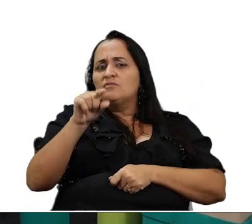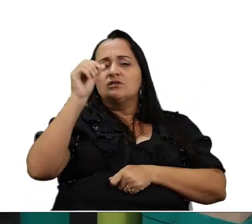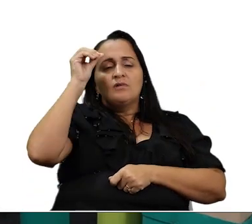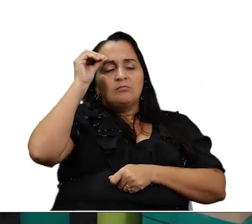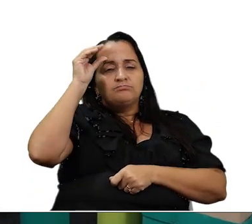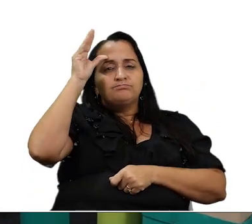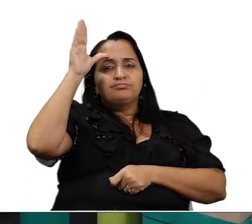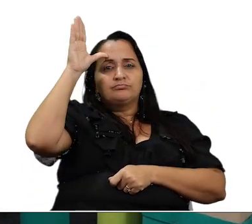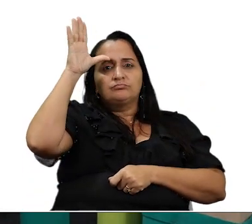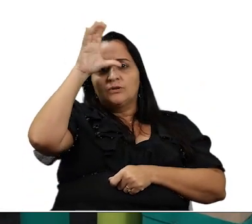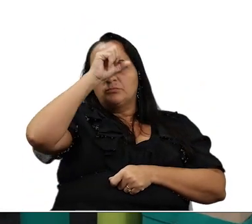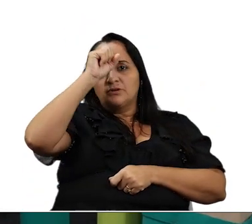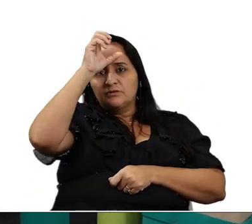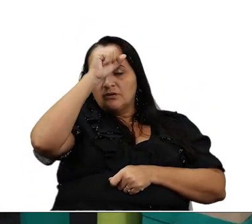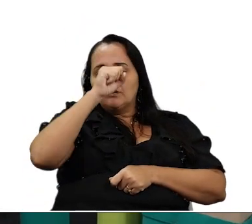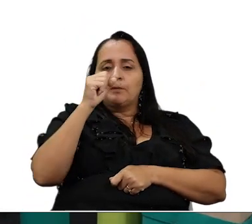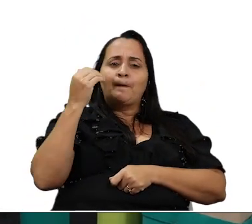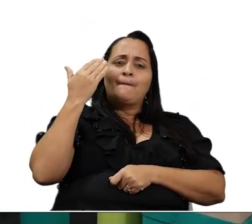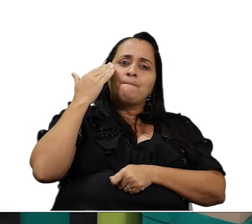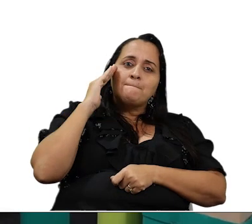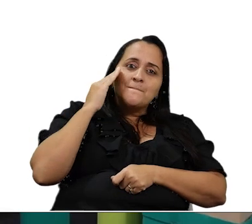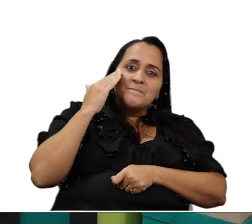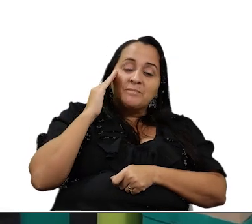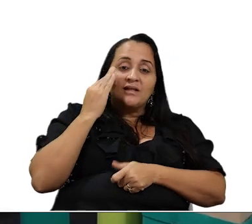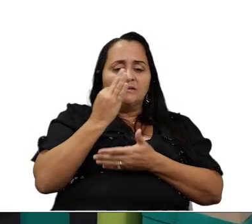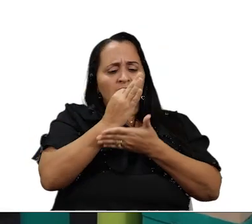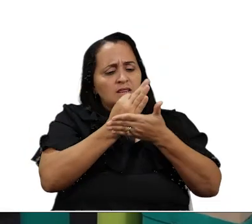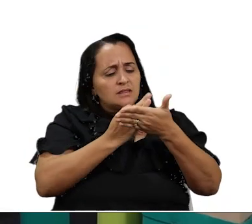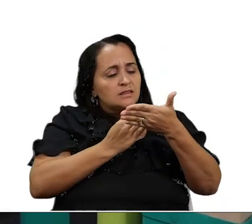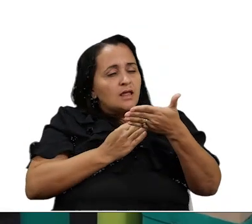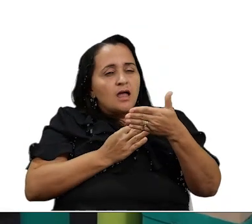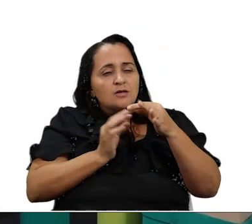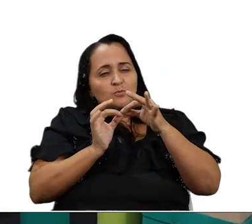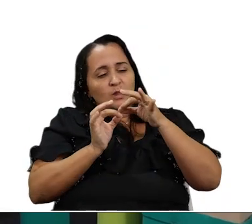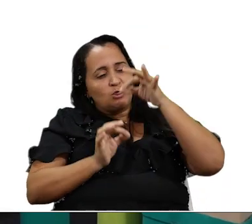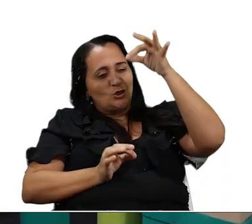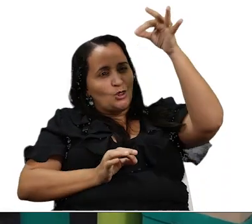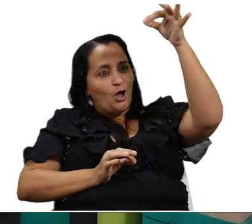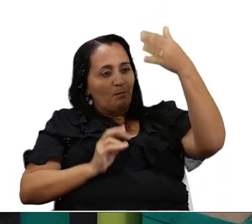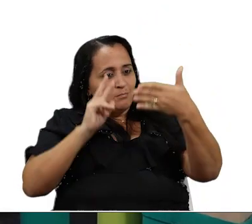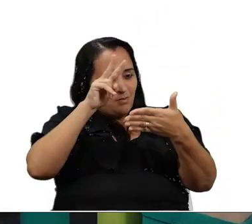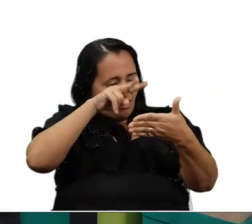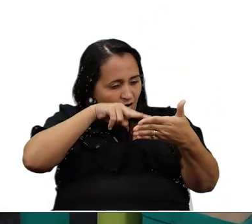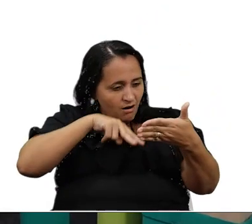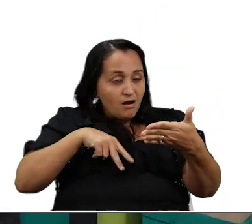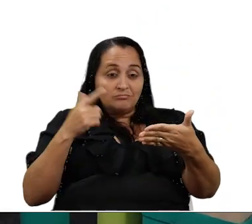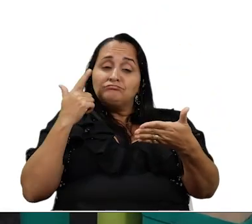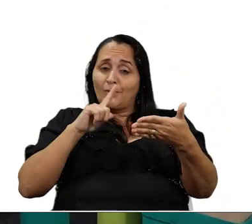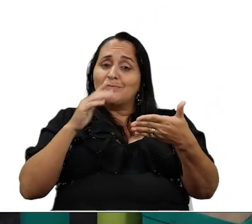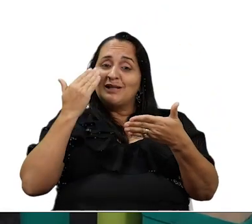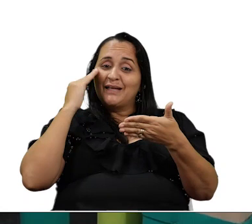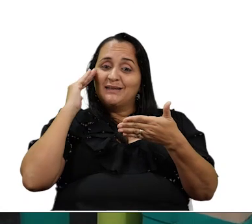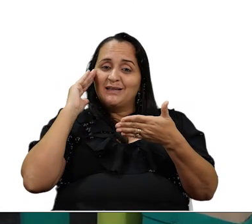e vai ficar capaz de pegar cada textão enorme para poder interpretar, tá bom? Vamos lá?